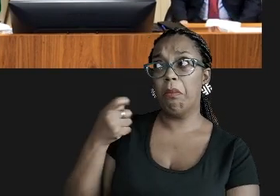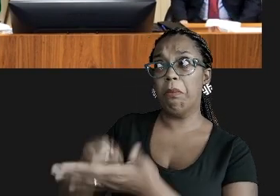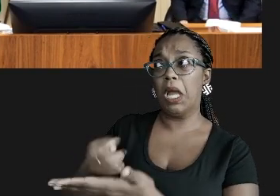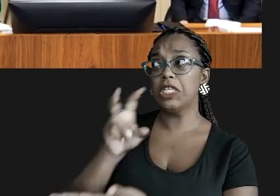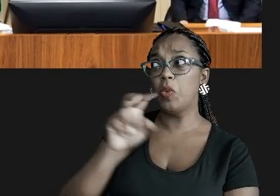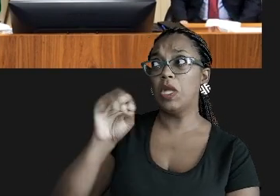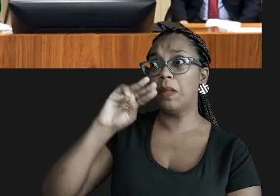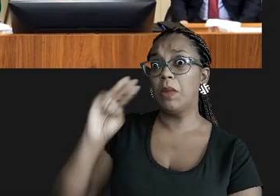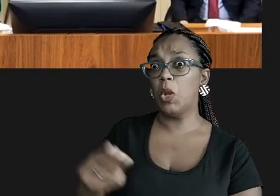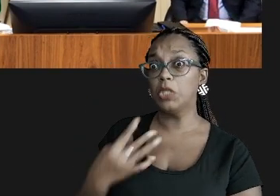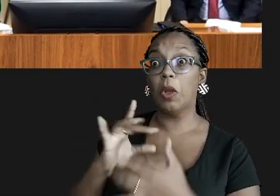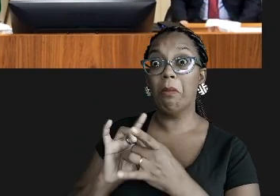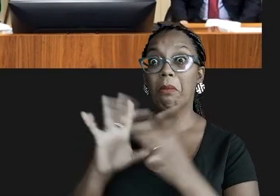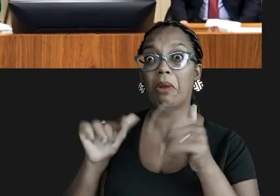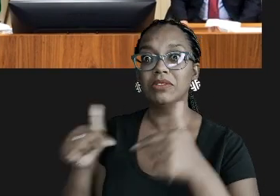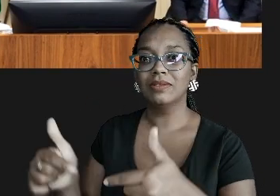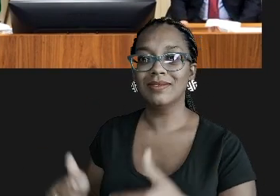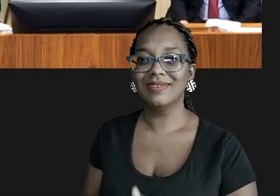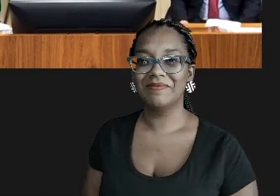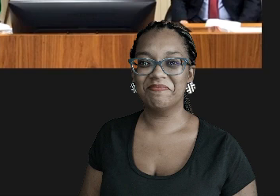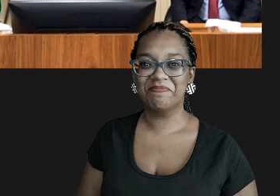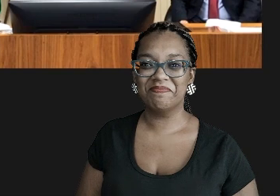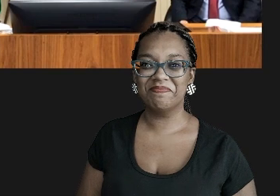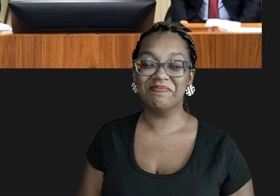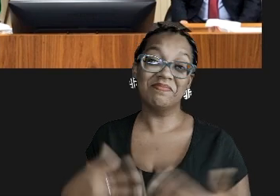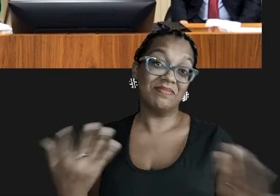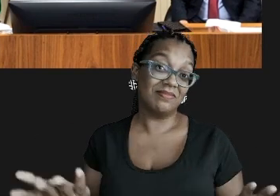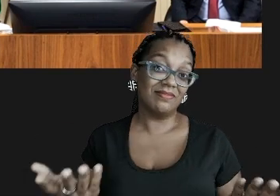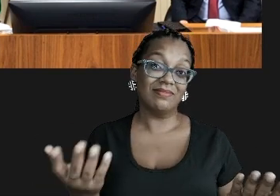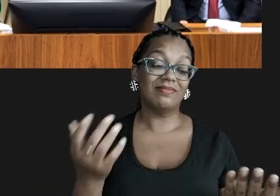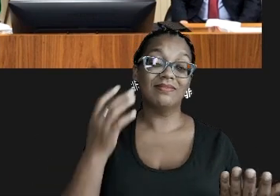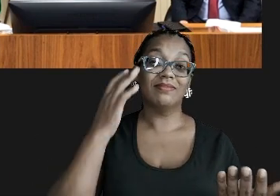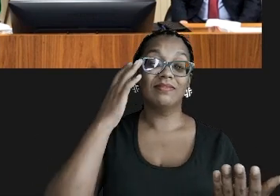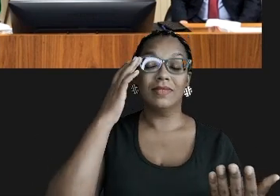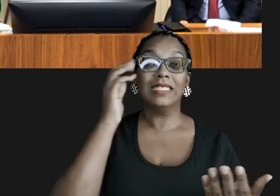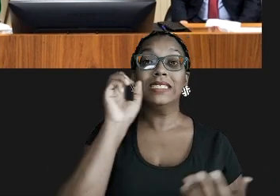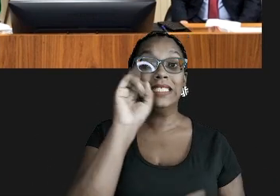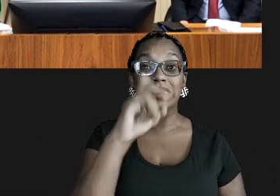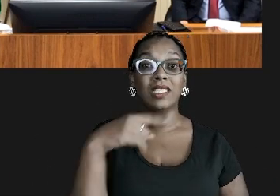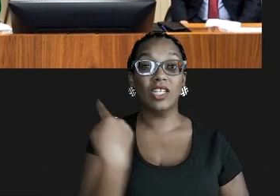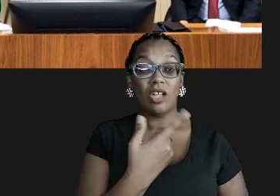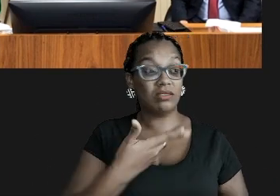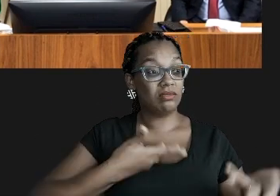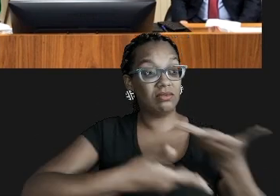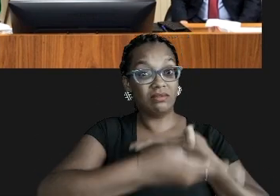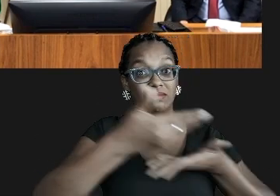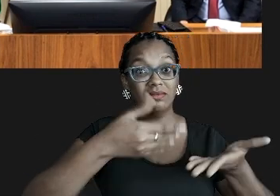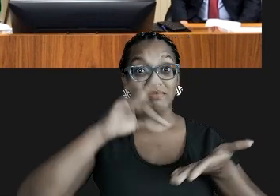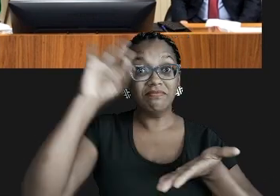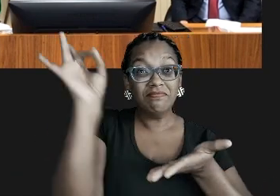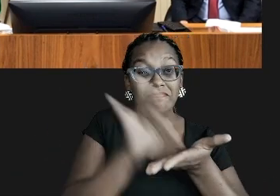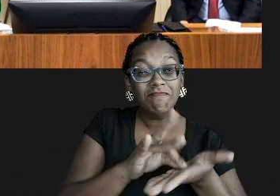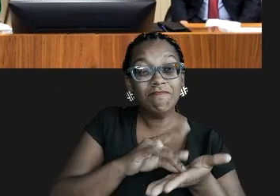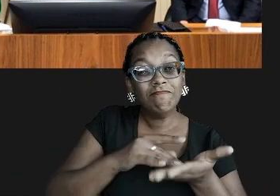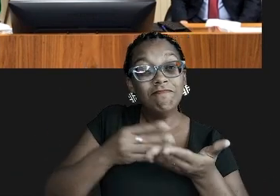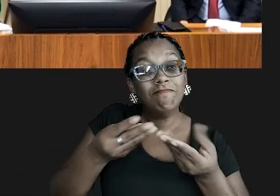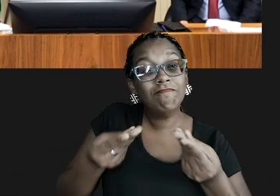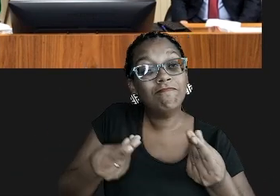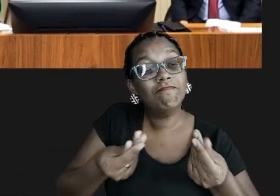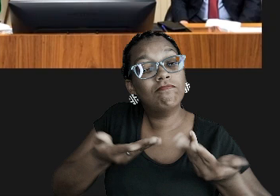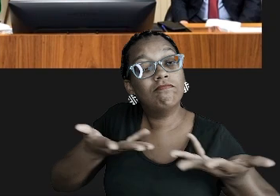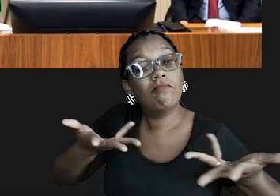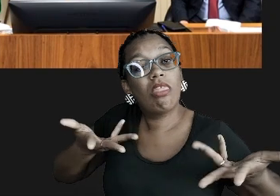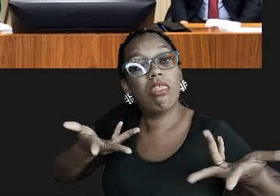50 50 mil reais eu posso fazer isso então no final das contas se a nossa relação não tiver de Fato muito azeitada